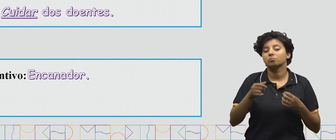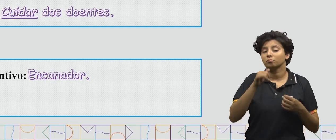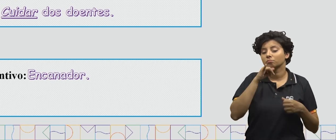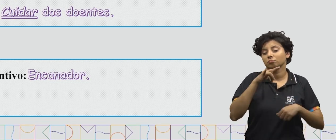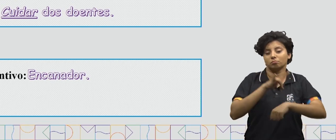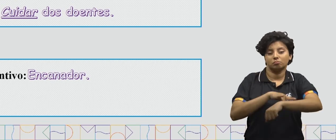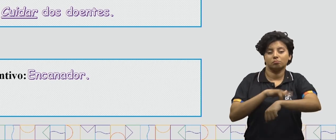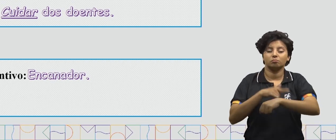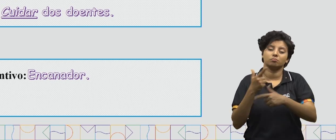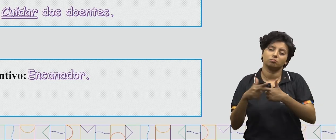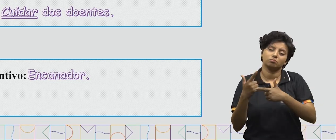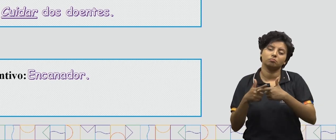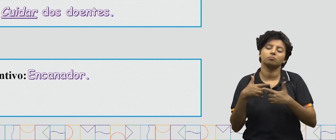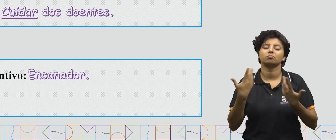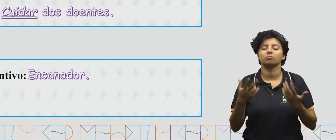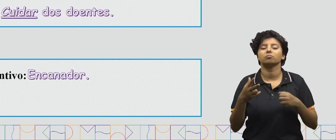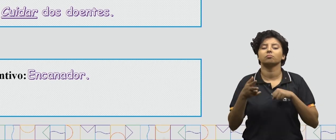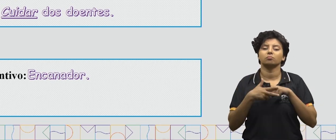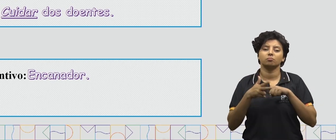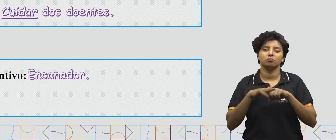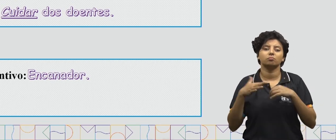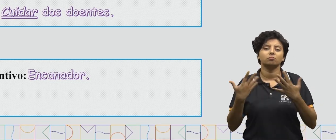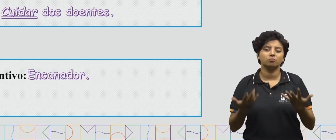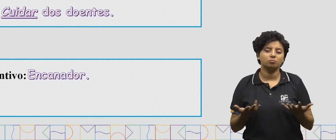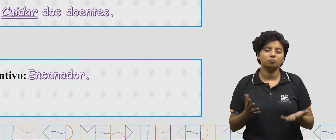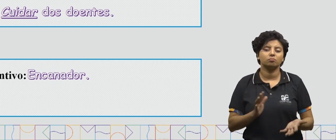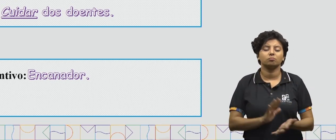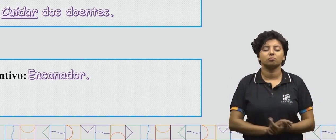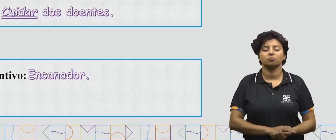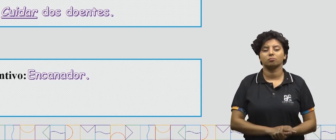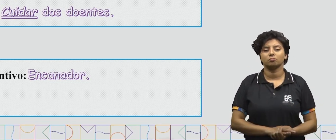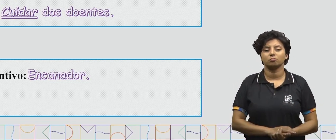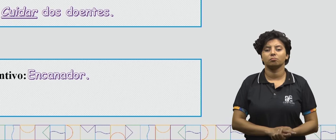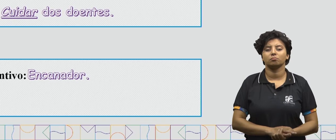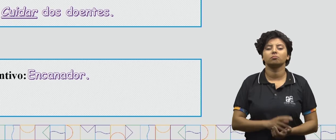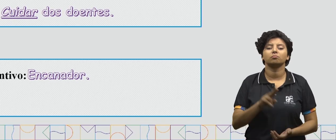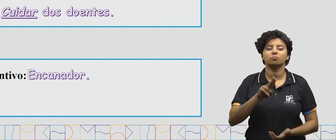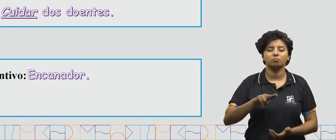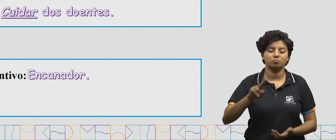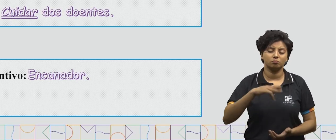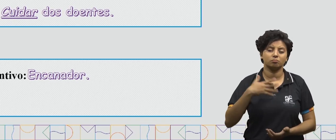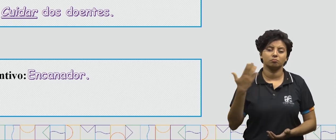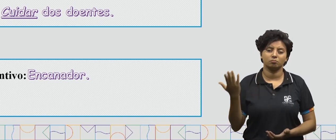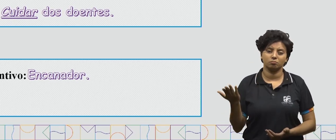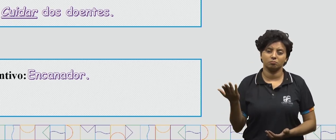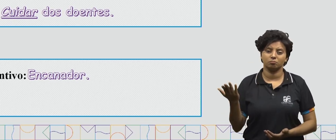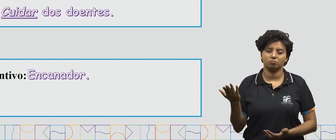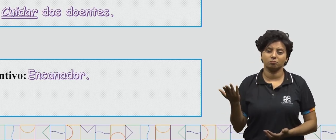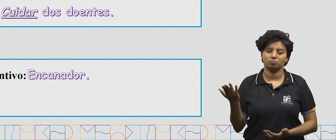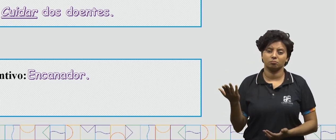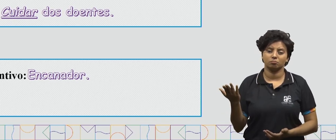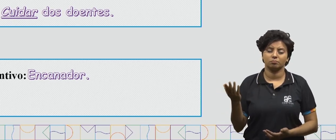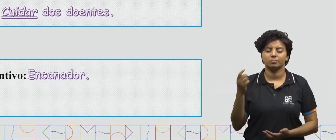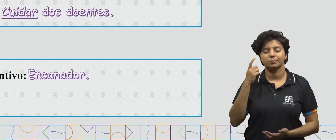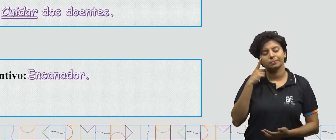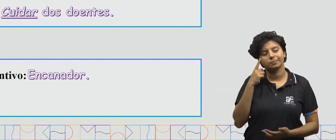por exemplo. E o verbo? Qual o verbo que nós podemos utilizar para indicar a função do encanador?